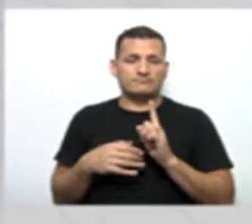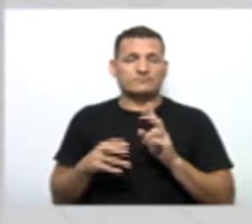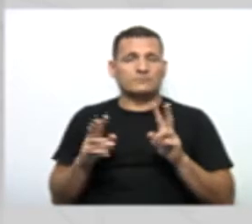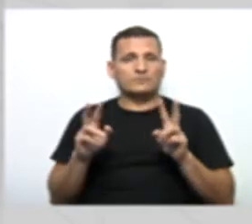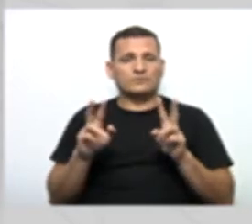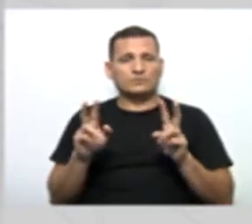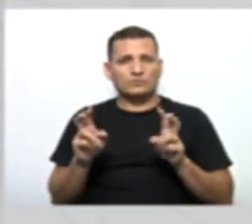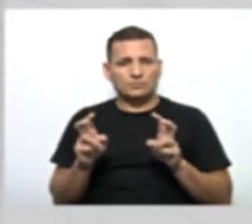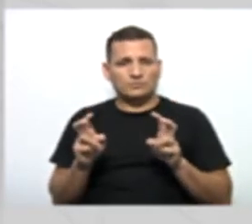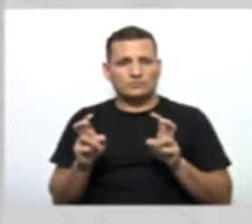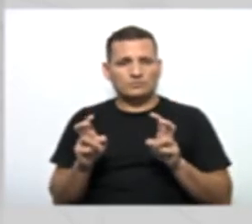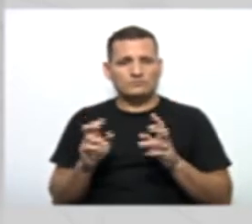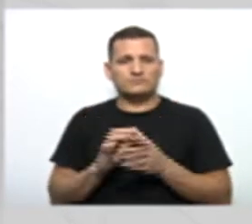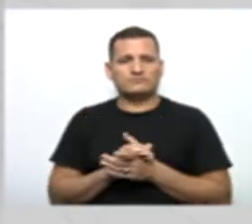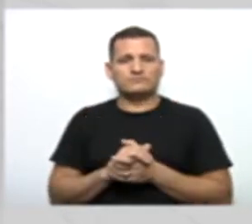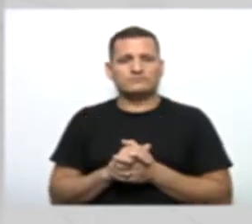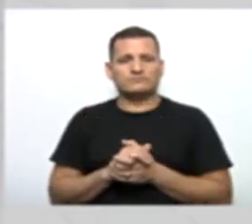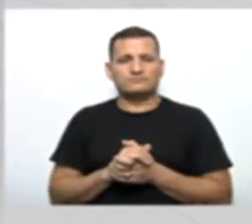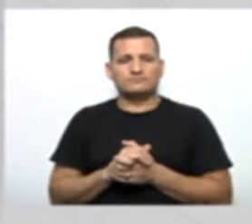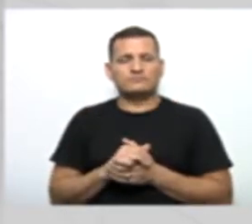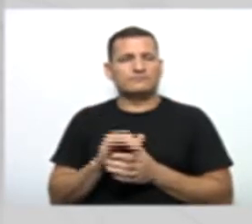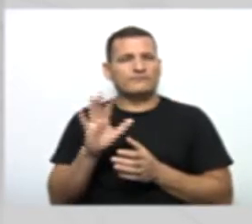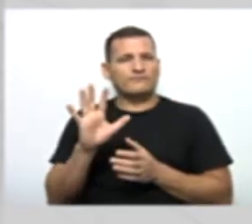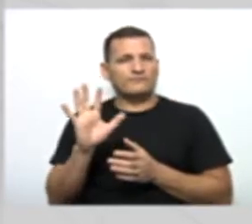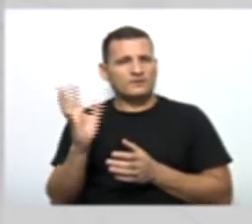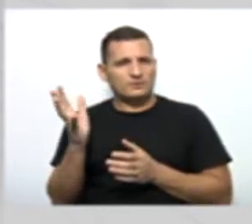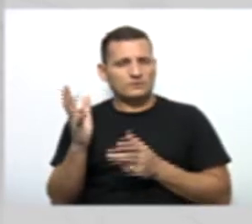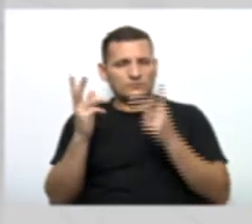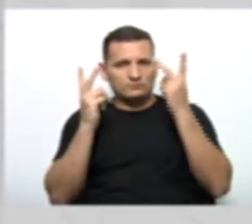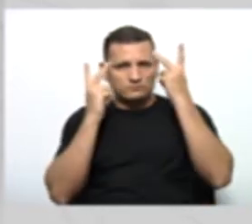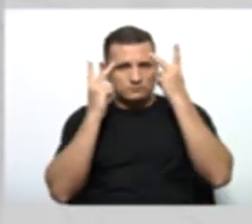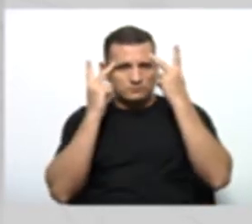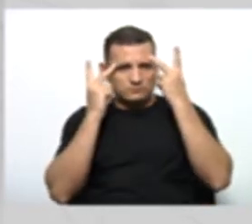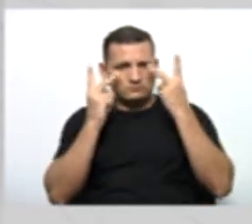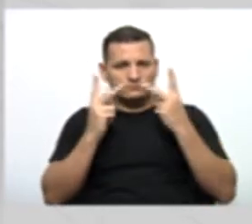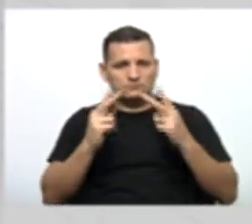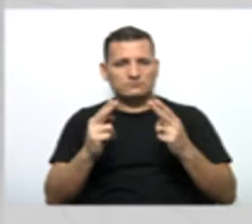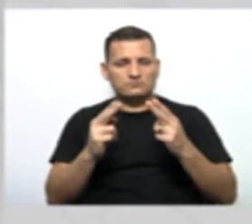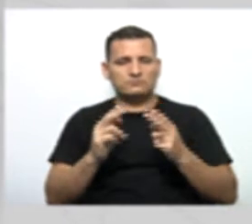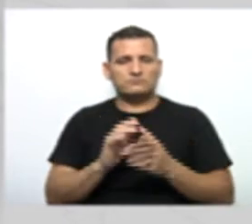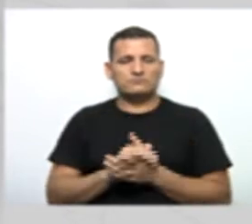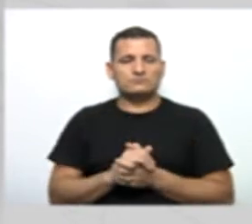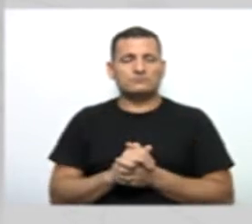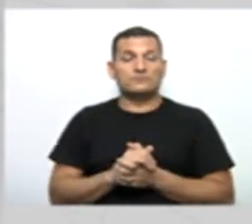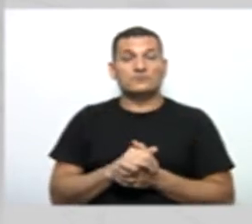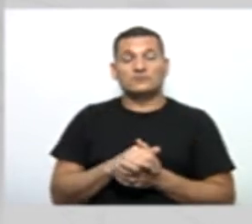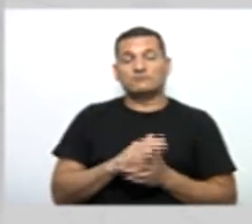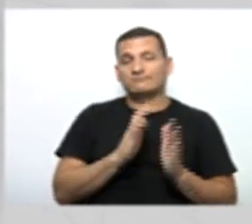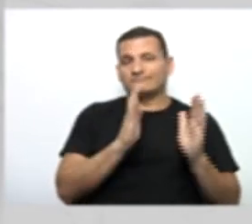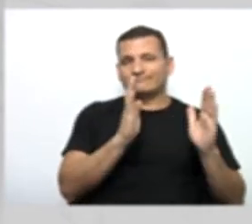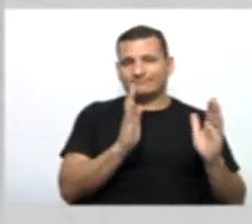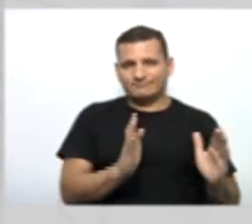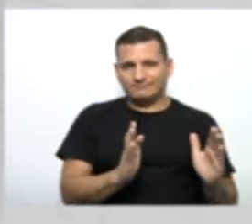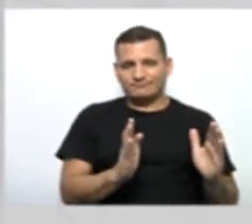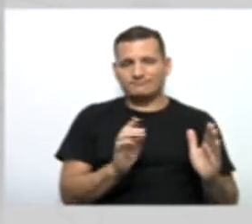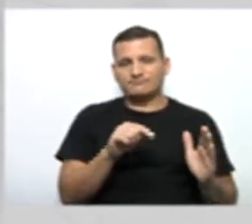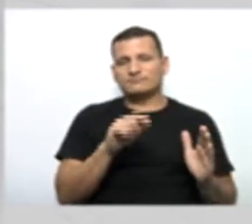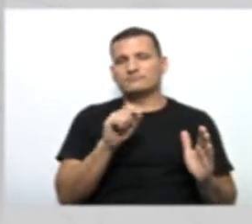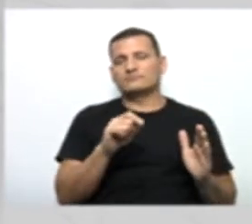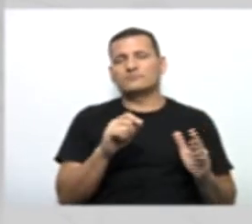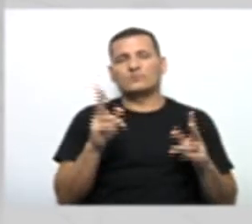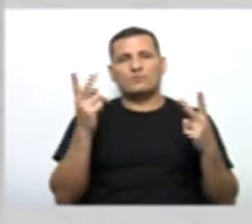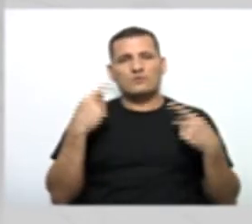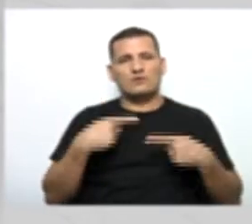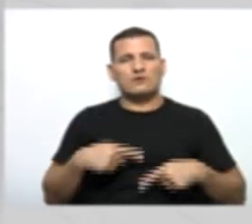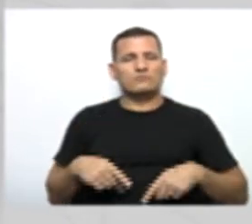funcionamento dos fenômenos naturais. Nesse estágio, o homem se sentia